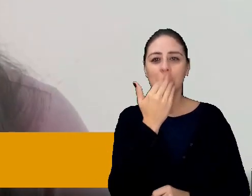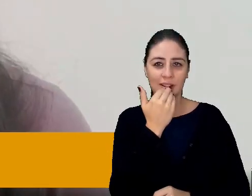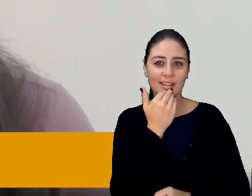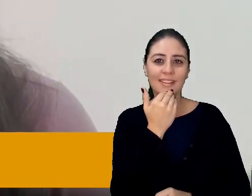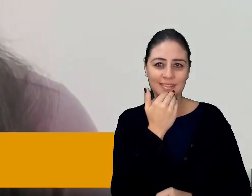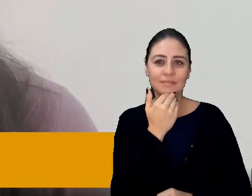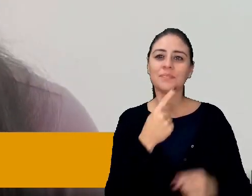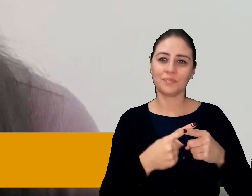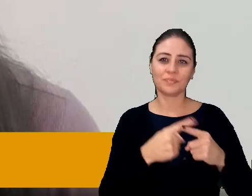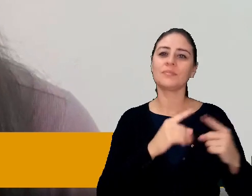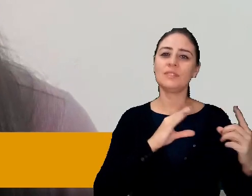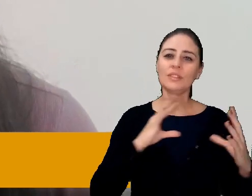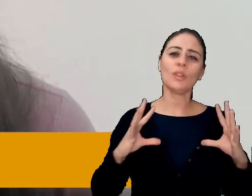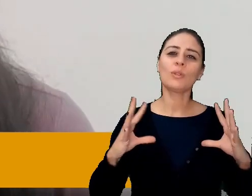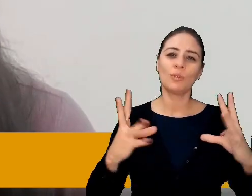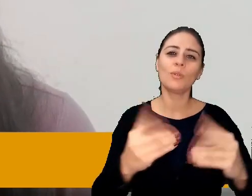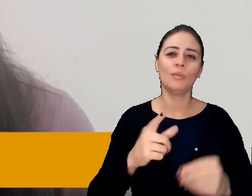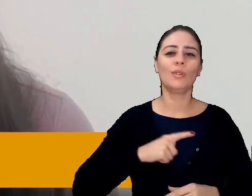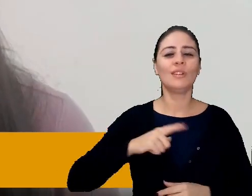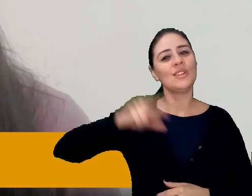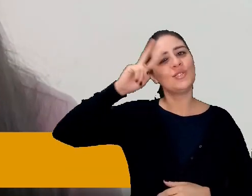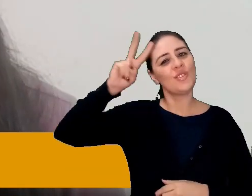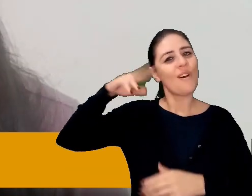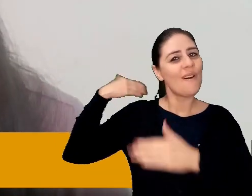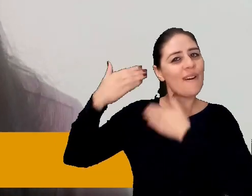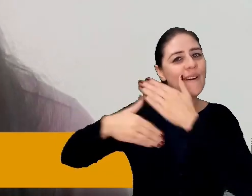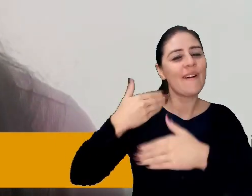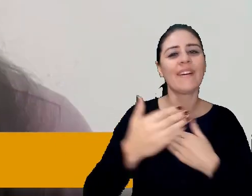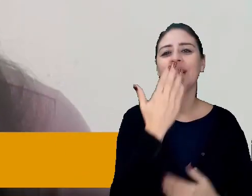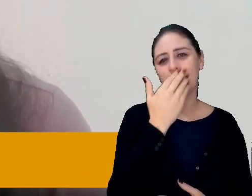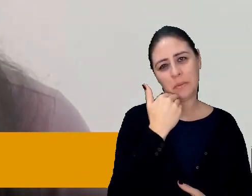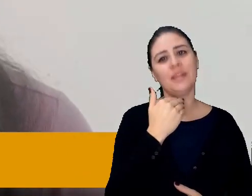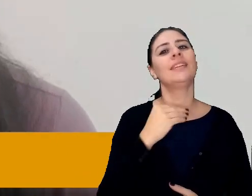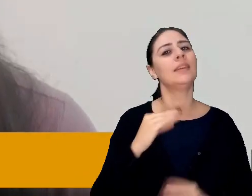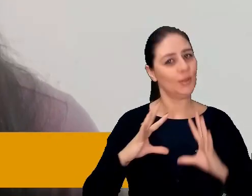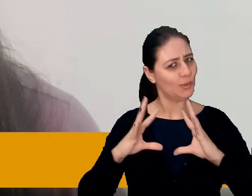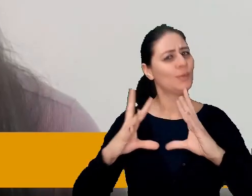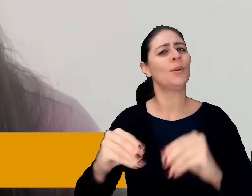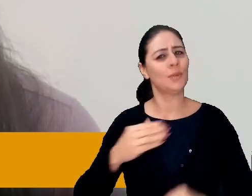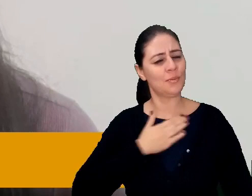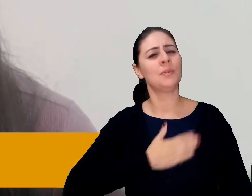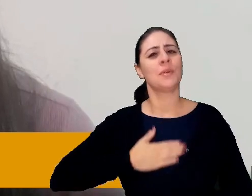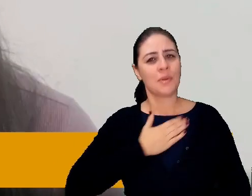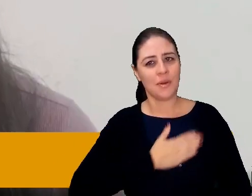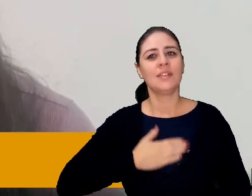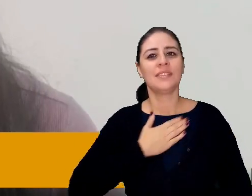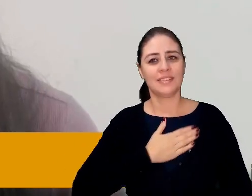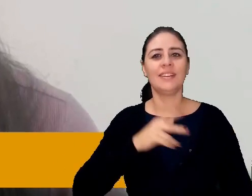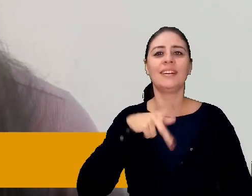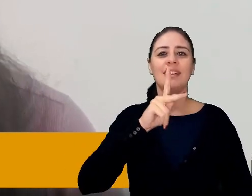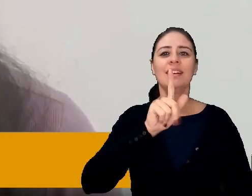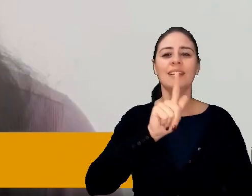tem herança das nossas comidas, né? Tenho certeza que todo mundo gosta. O Caingangue, ele tem um relacionamento muito lindo com